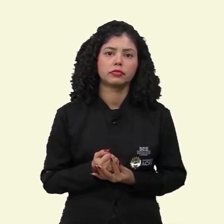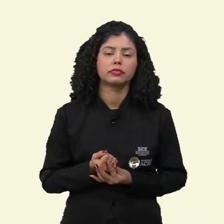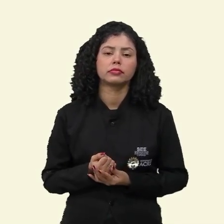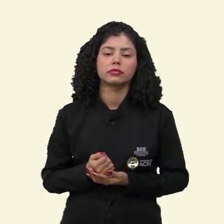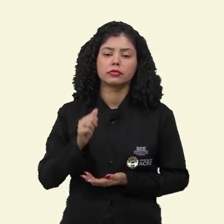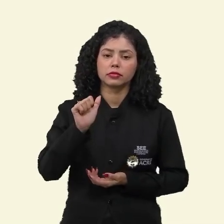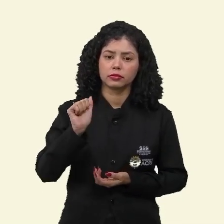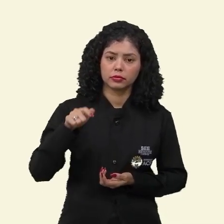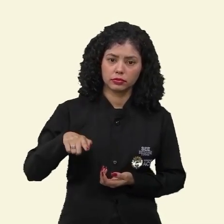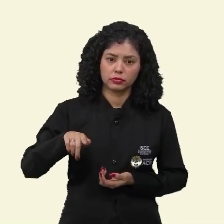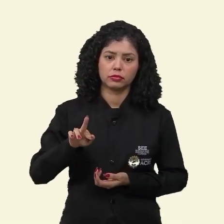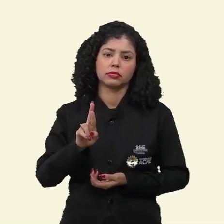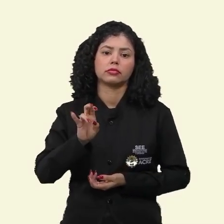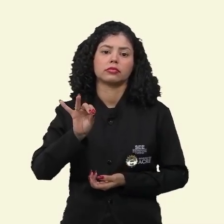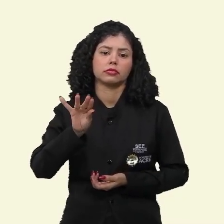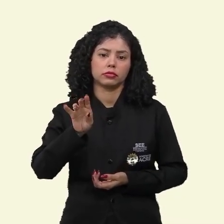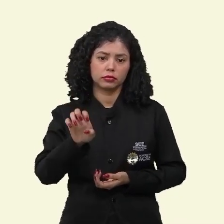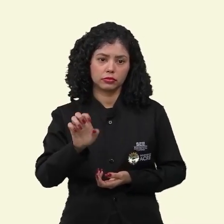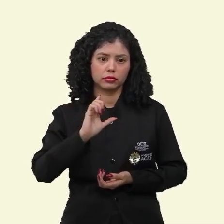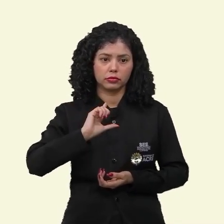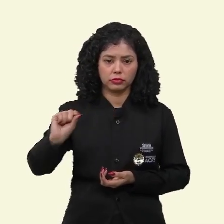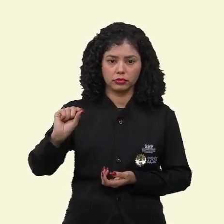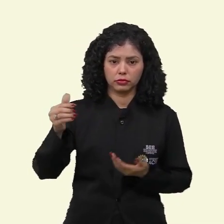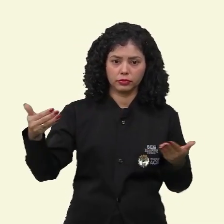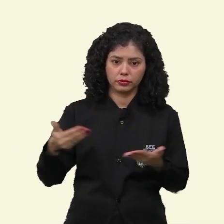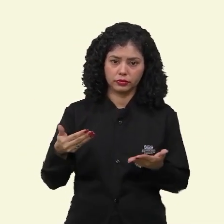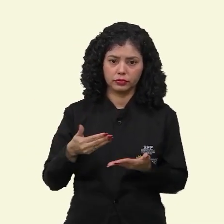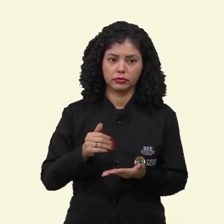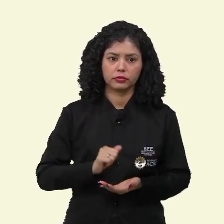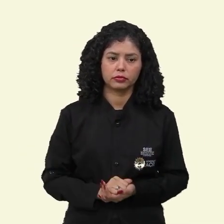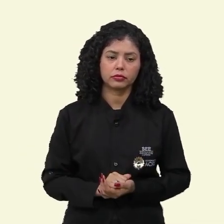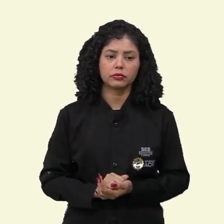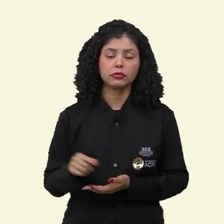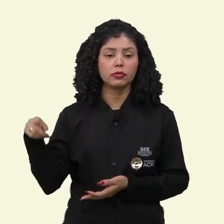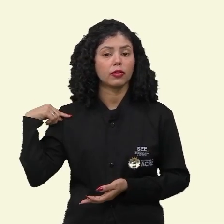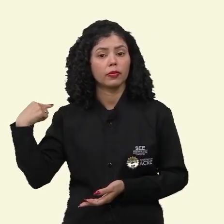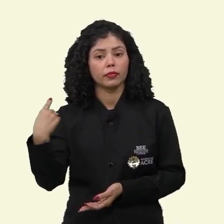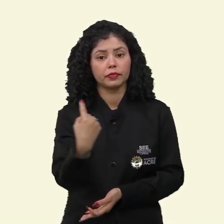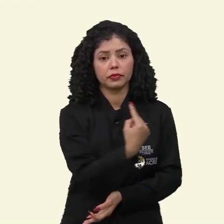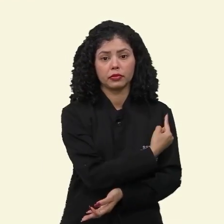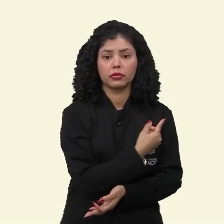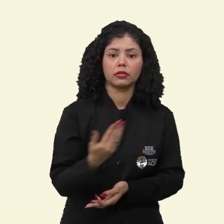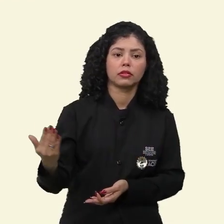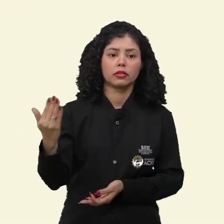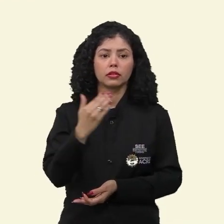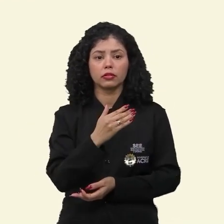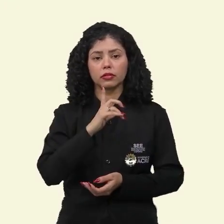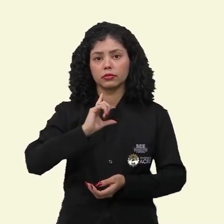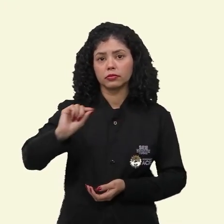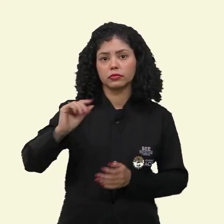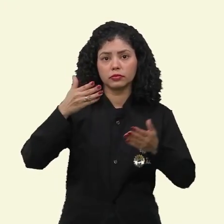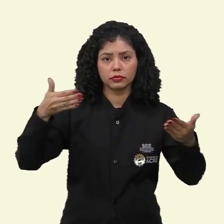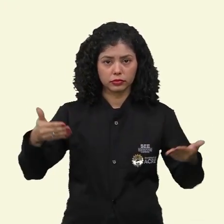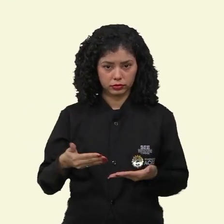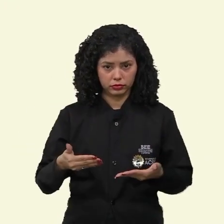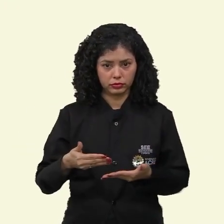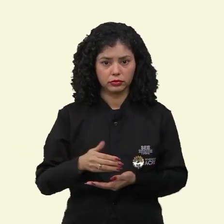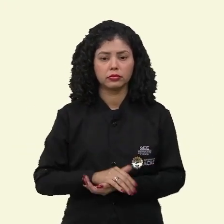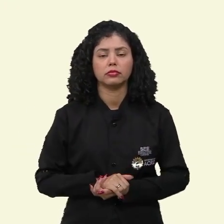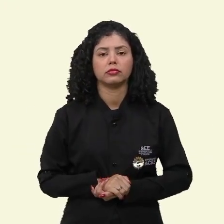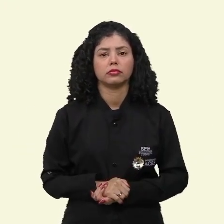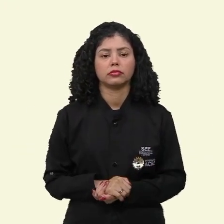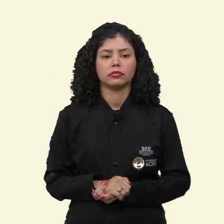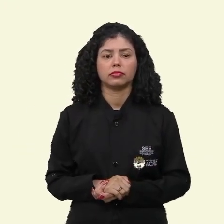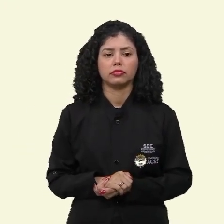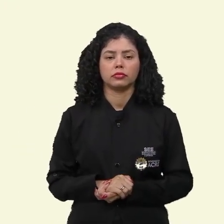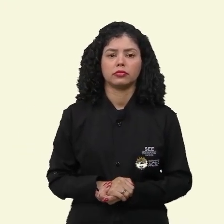a gente vai sair hoje em vez de nós vamos